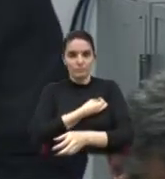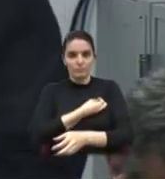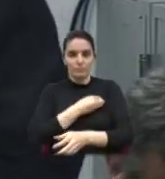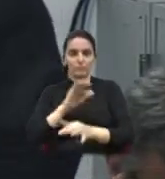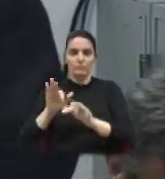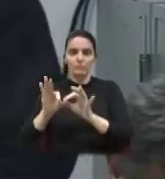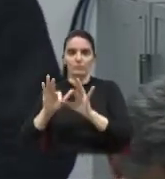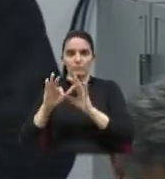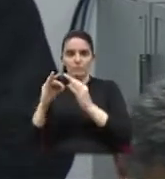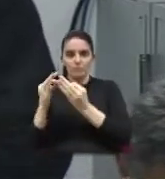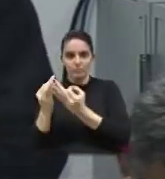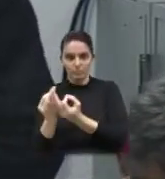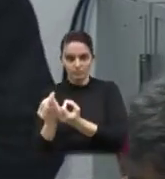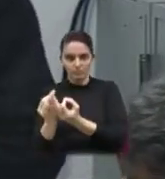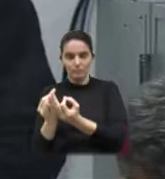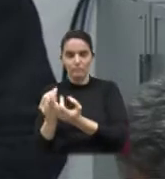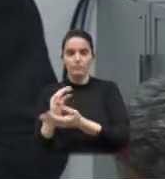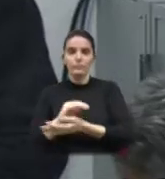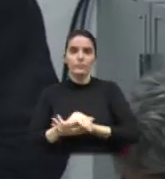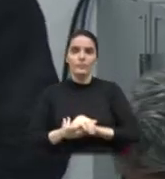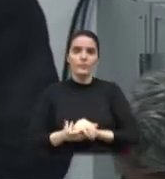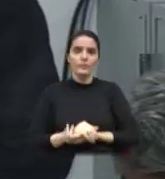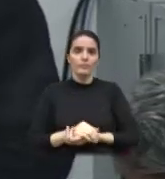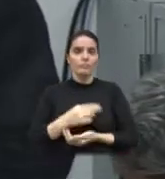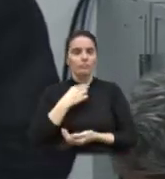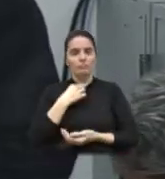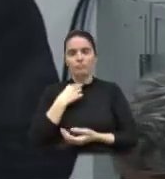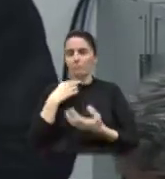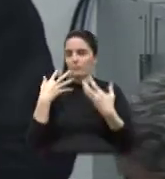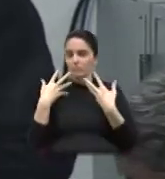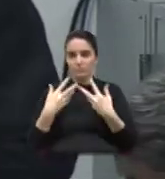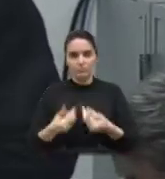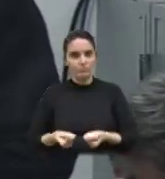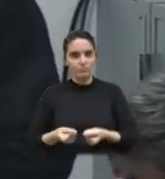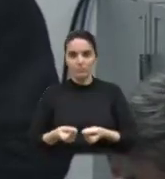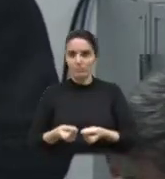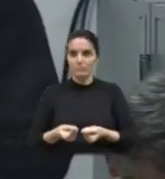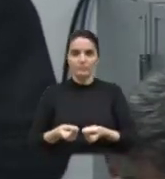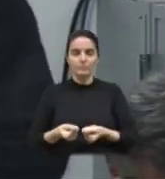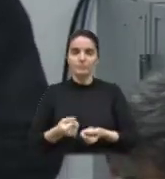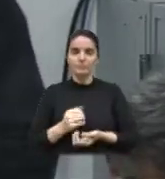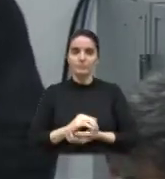família. Então nós não podemos compactuar com isso,